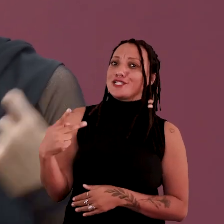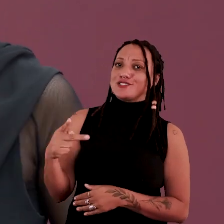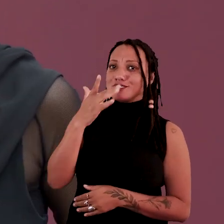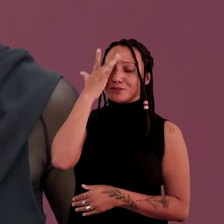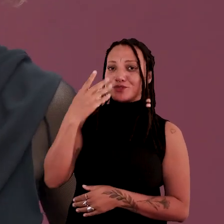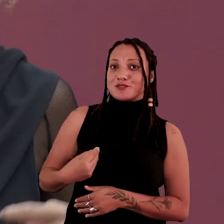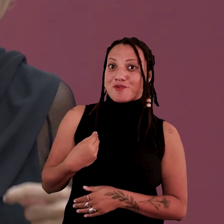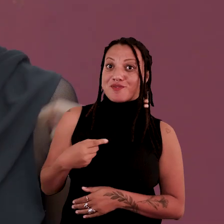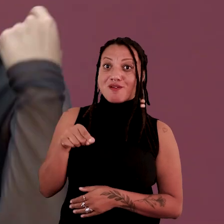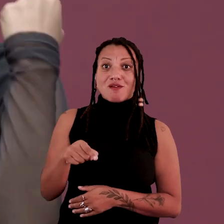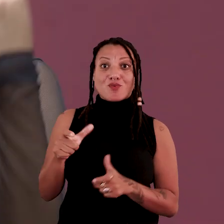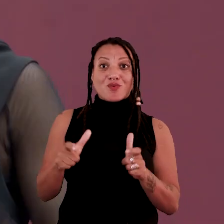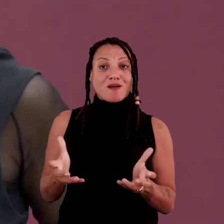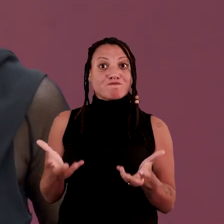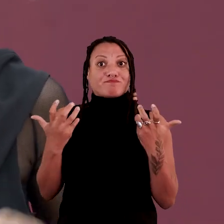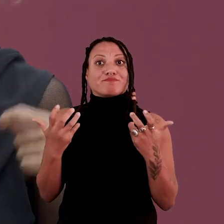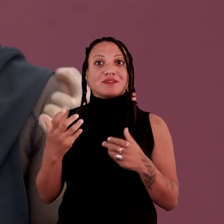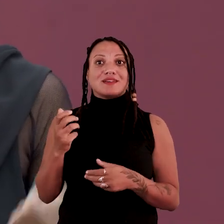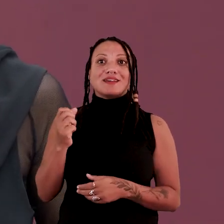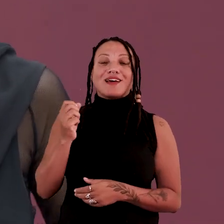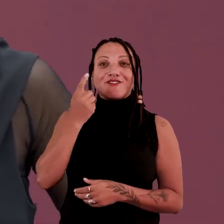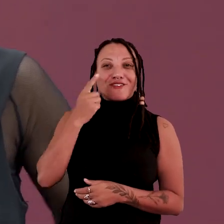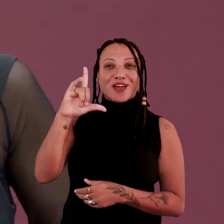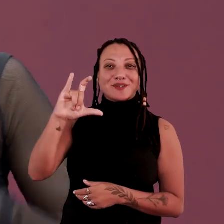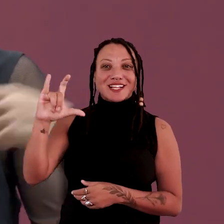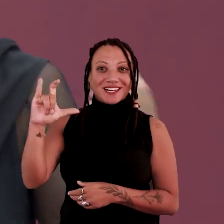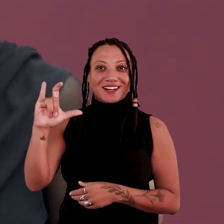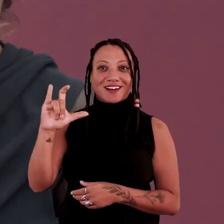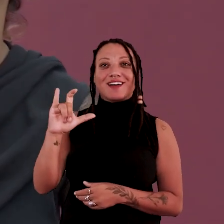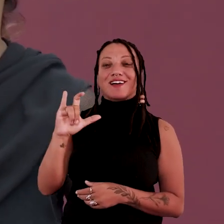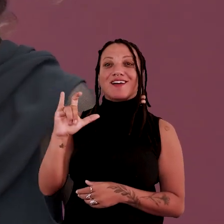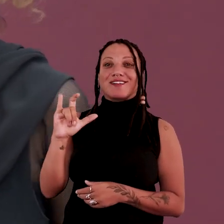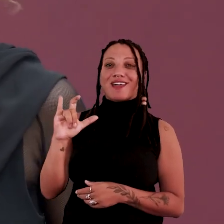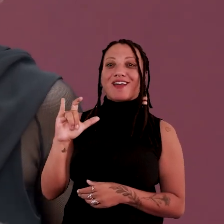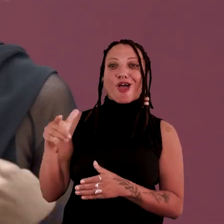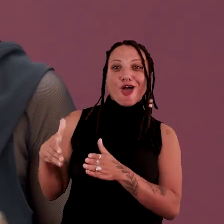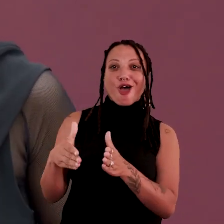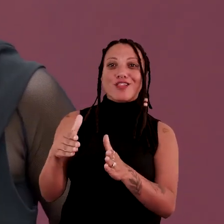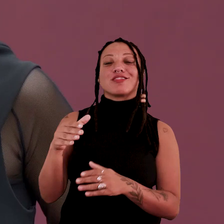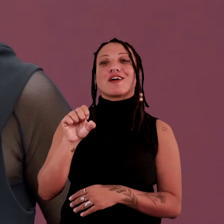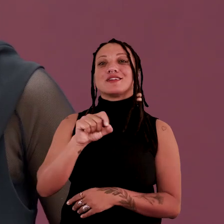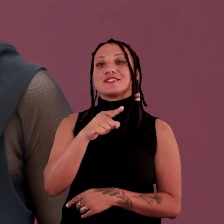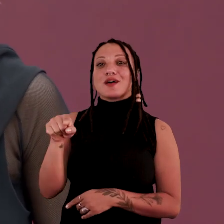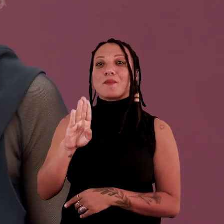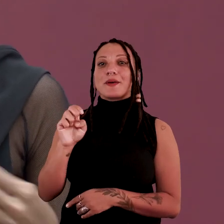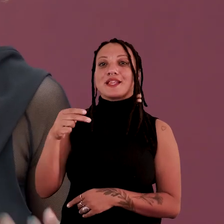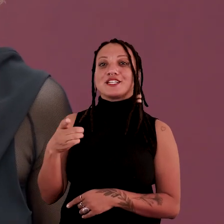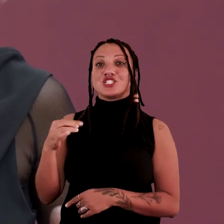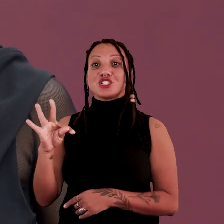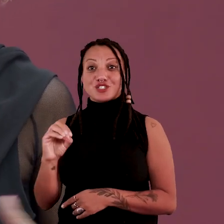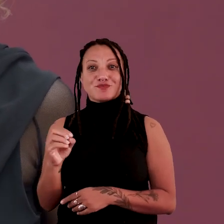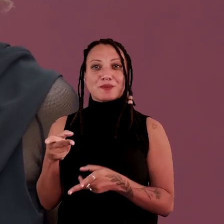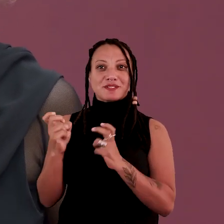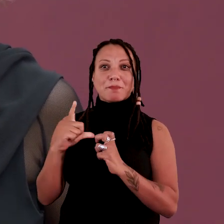as visitas estão acontecendo, os visitantes estão chegando, os turistas, os moradores dos bairros vizinhos, descobrindo não só a paisagem